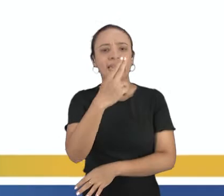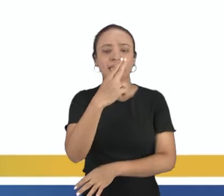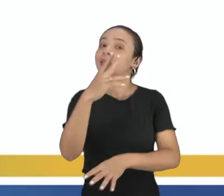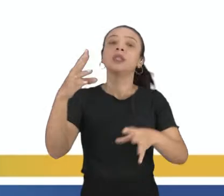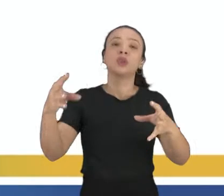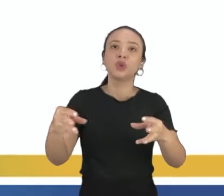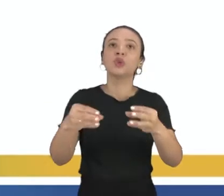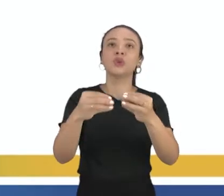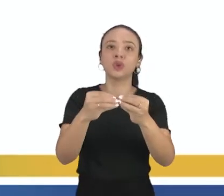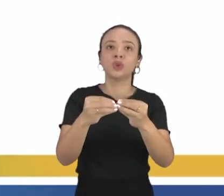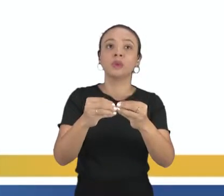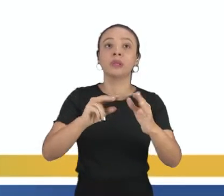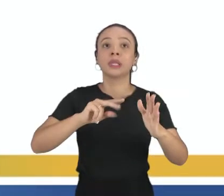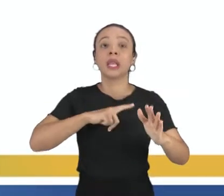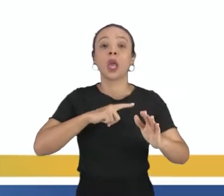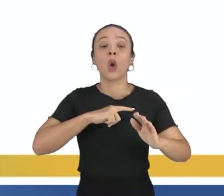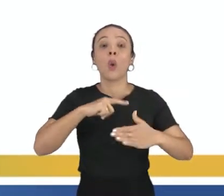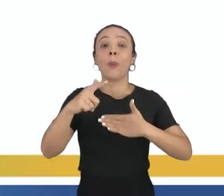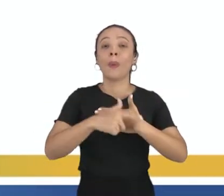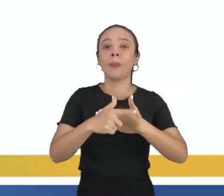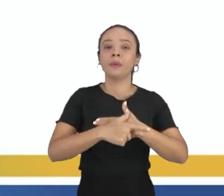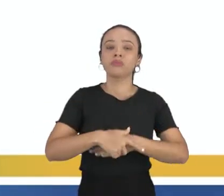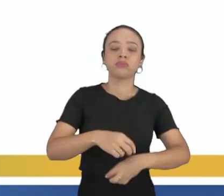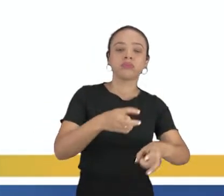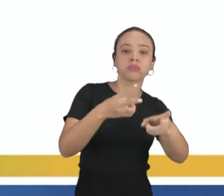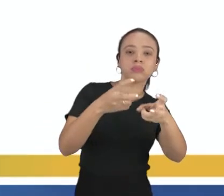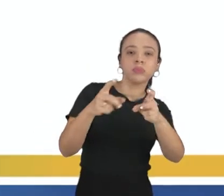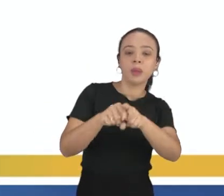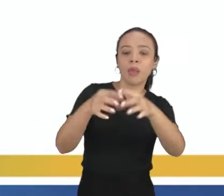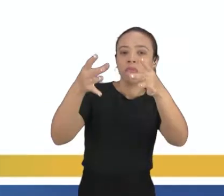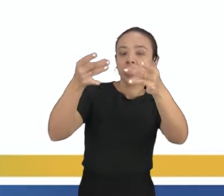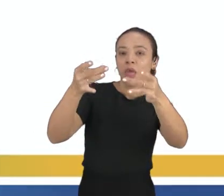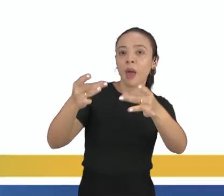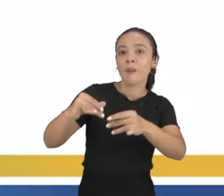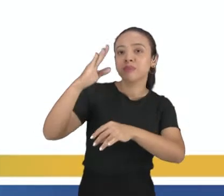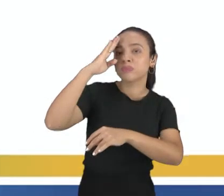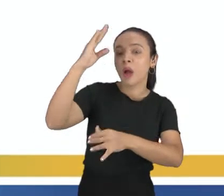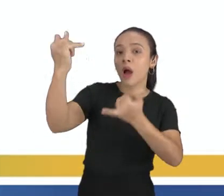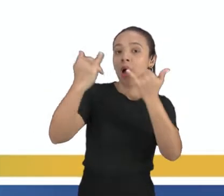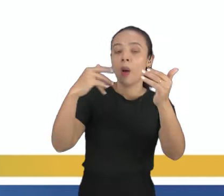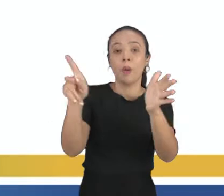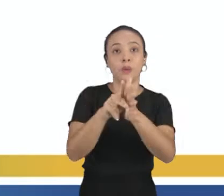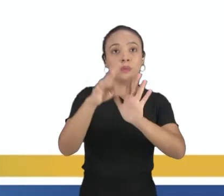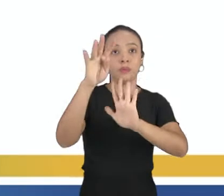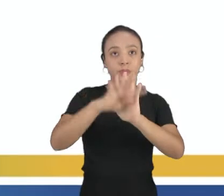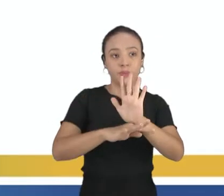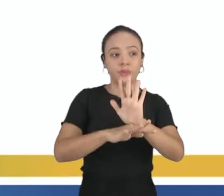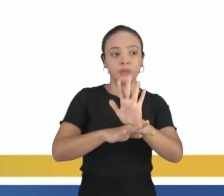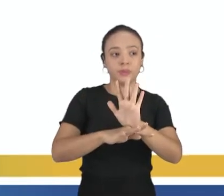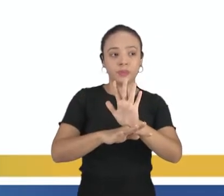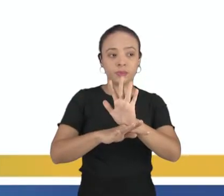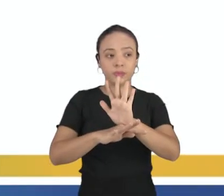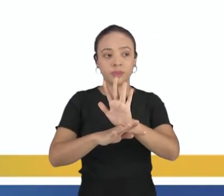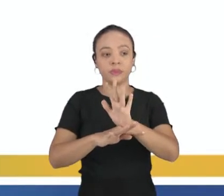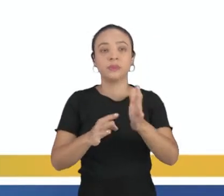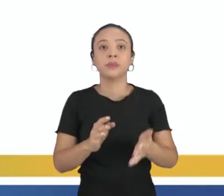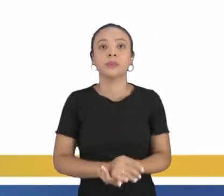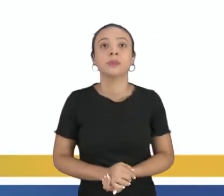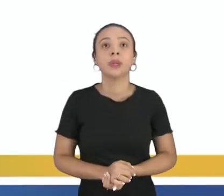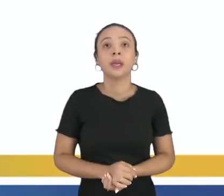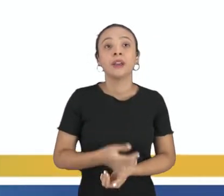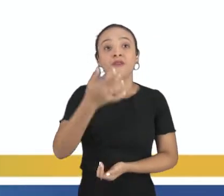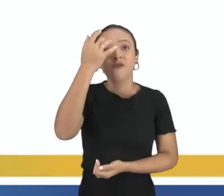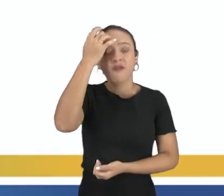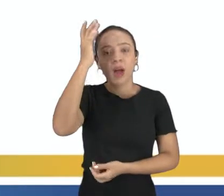desse texto é analisar e descrever os principais pontos de uma obra para facilitar a transmissão